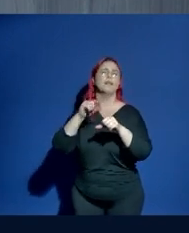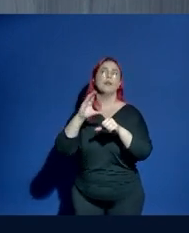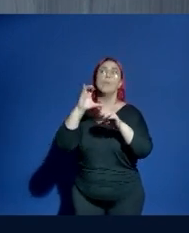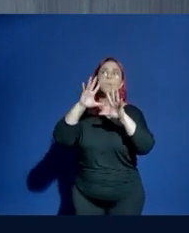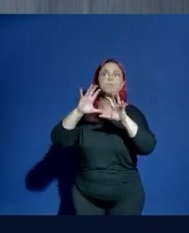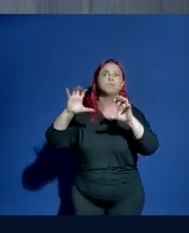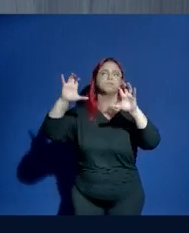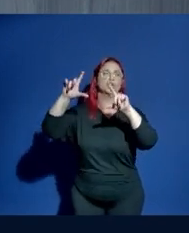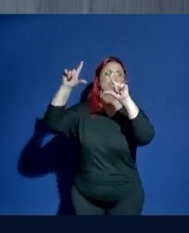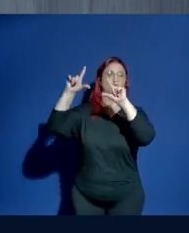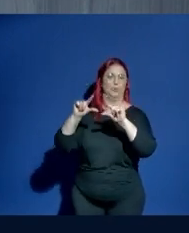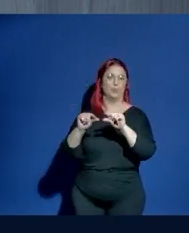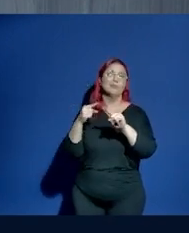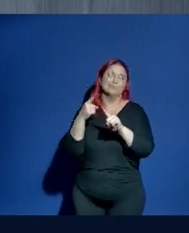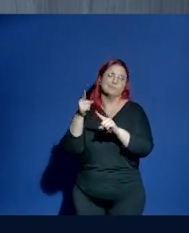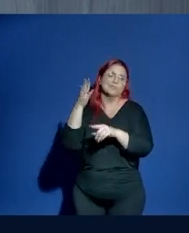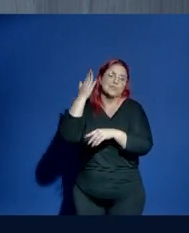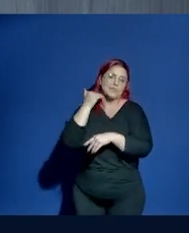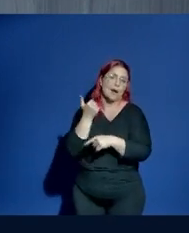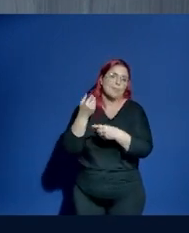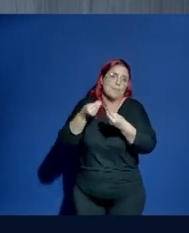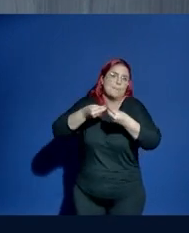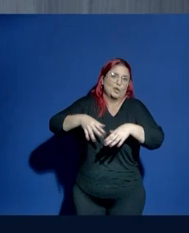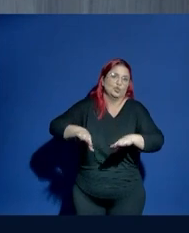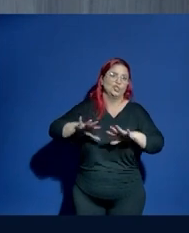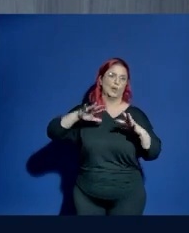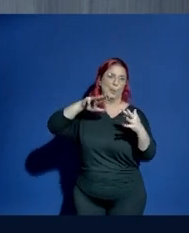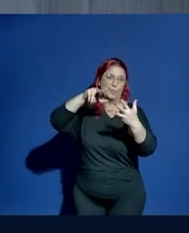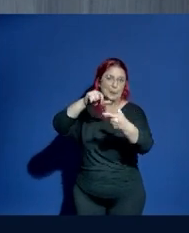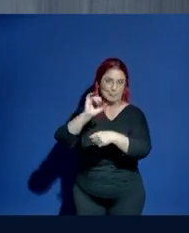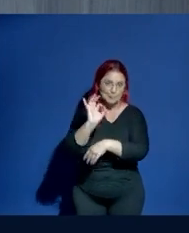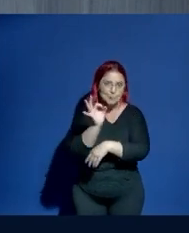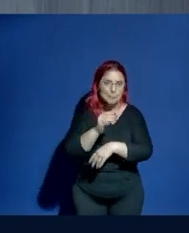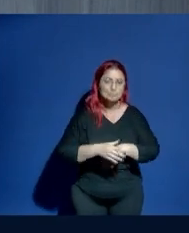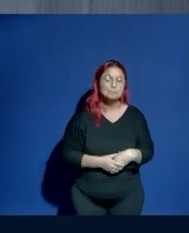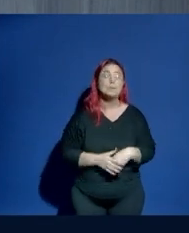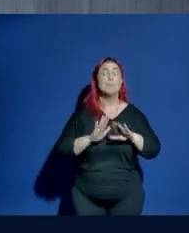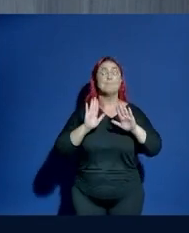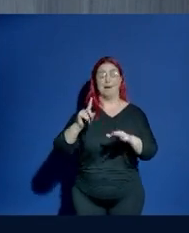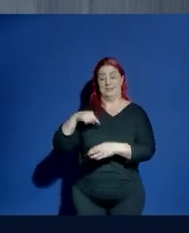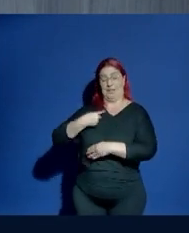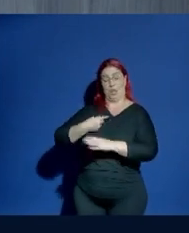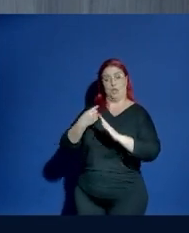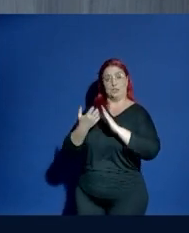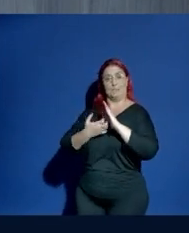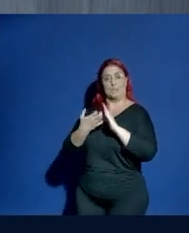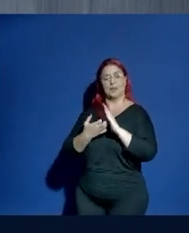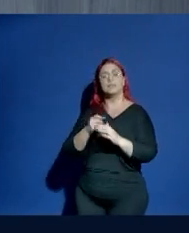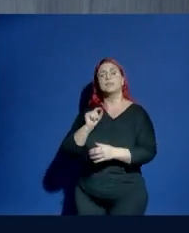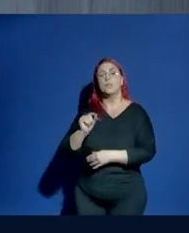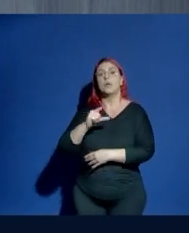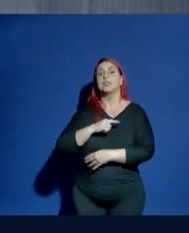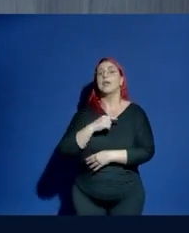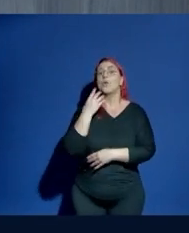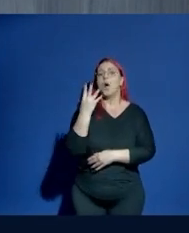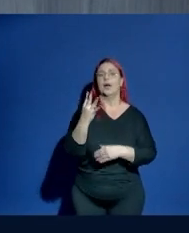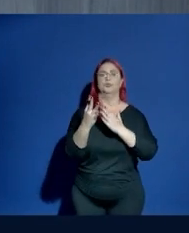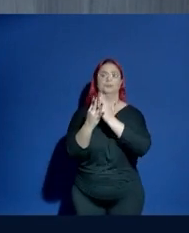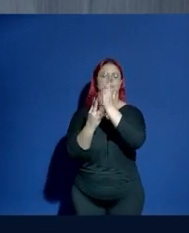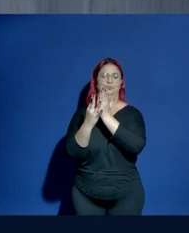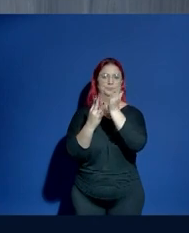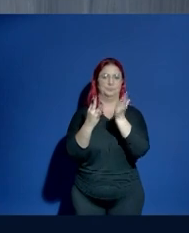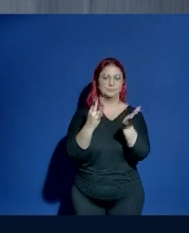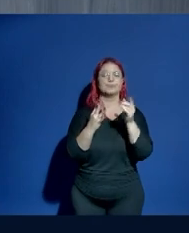que é tão nocivo que tanto nos causa dano ao planeta hoje mas voltando com energia nós temos quatro verticais lá